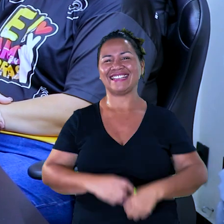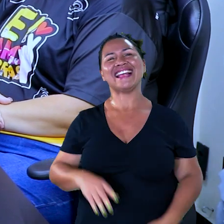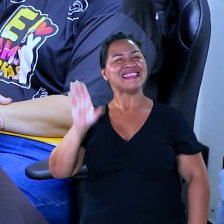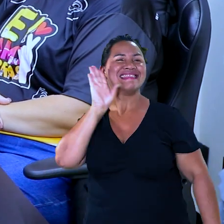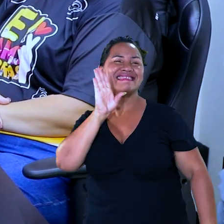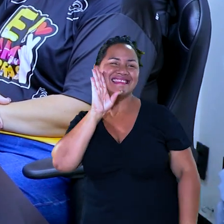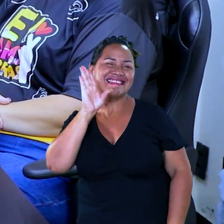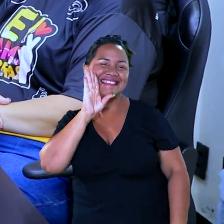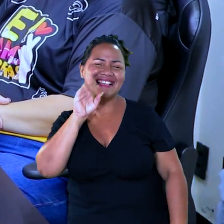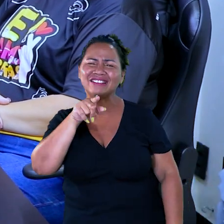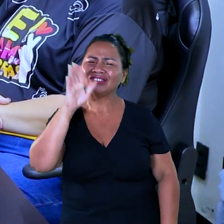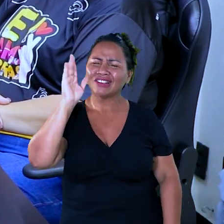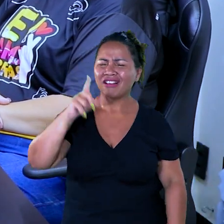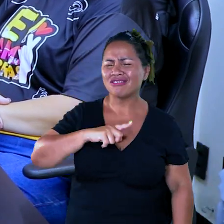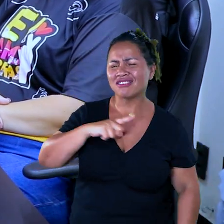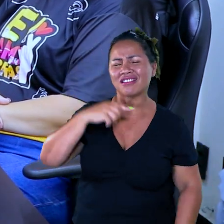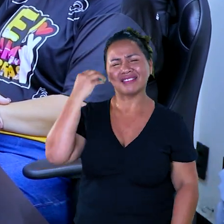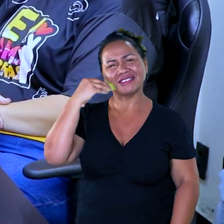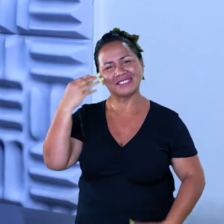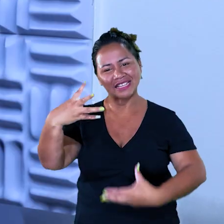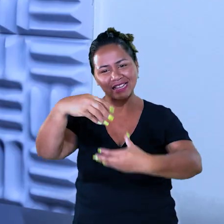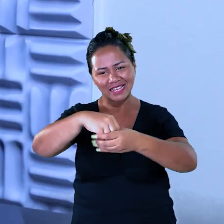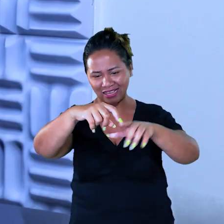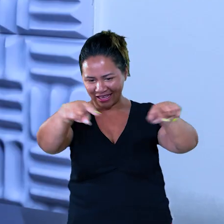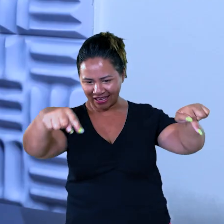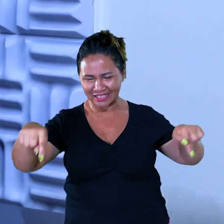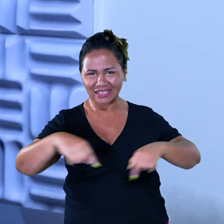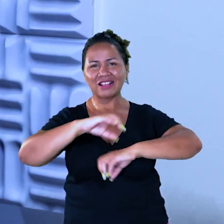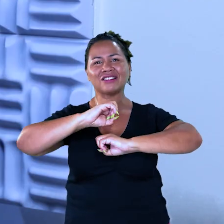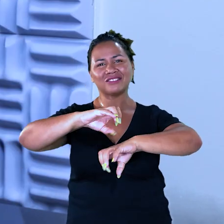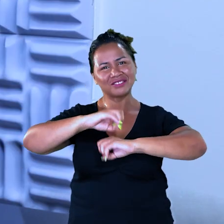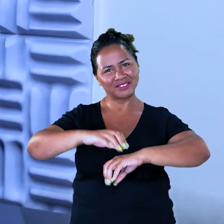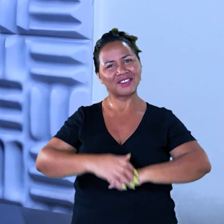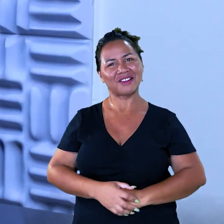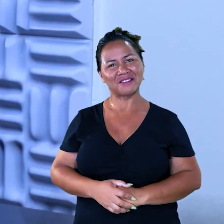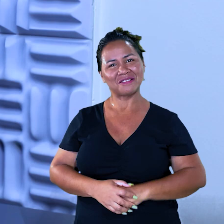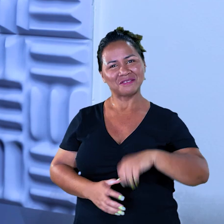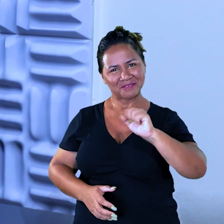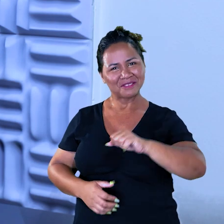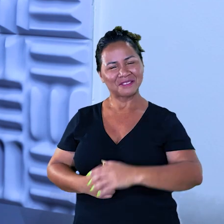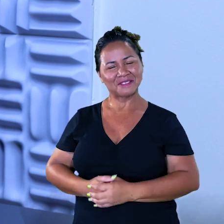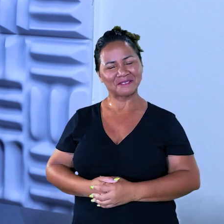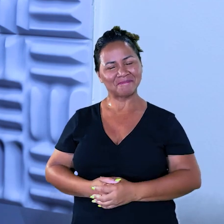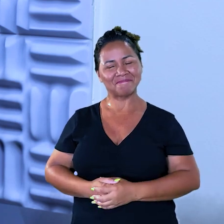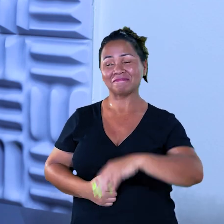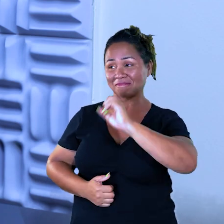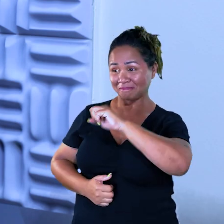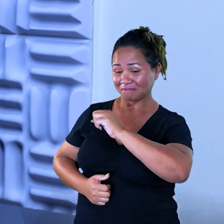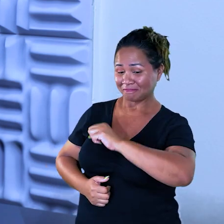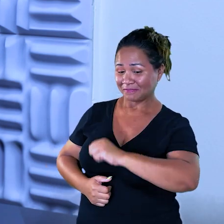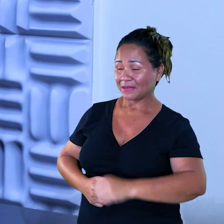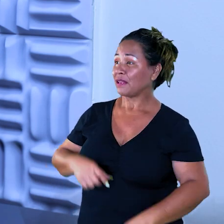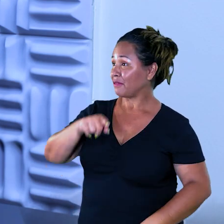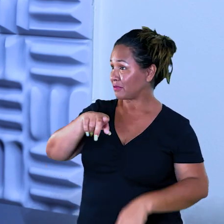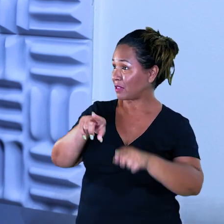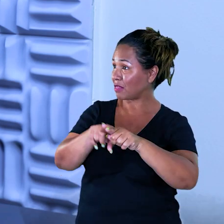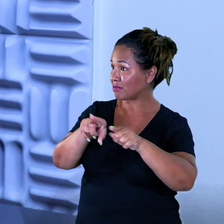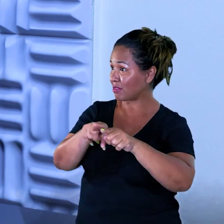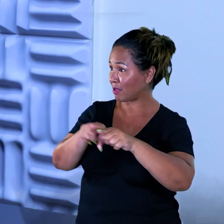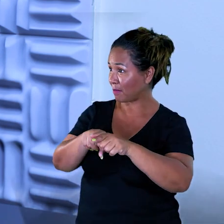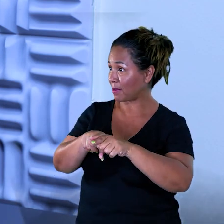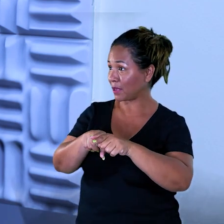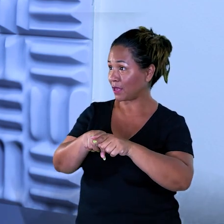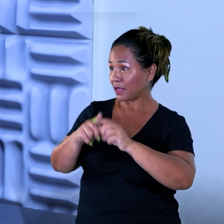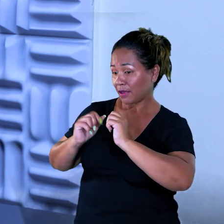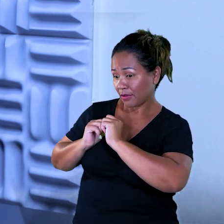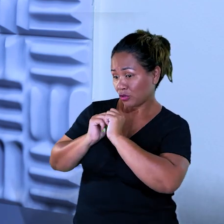experiências dentro de sala de aula com os meninos, né? Sim. Você foi uma das acompanhantes, não guia intérprete